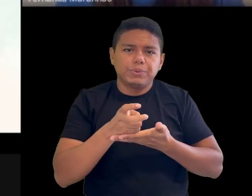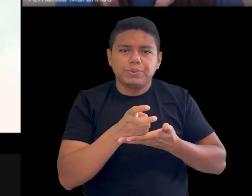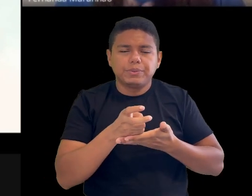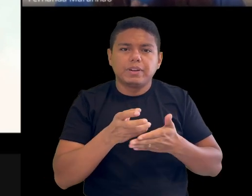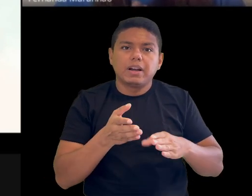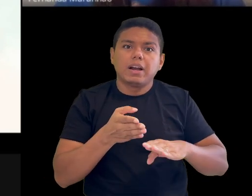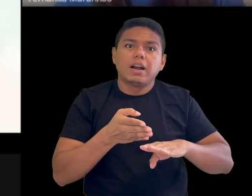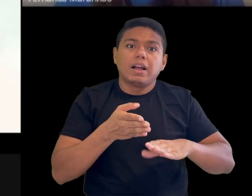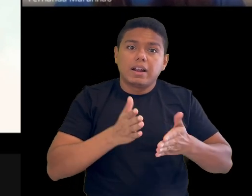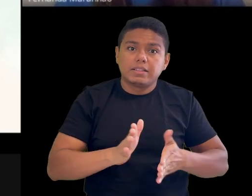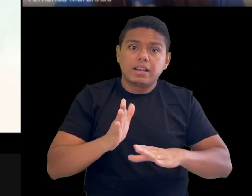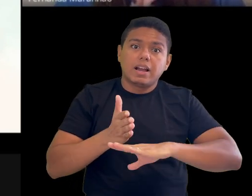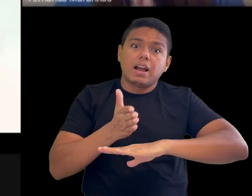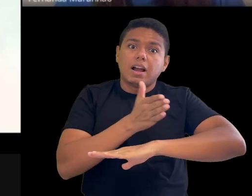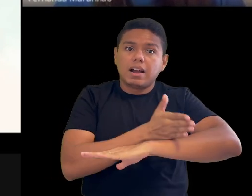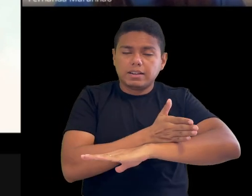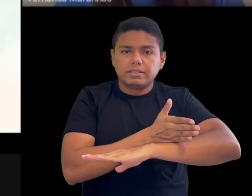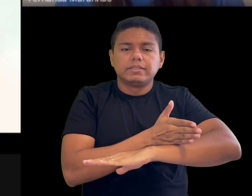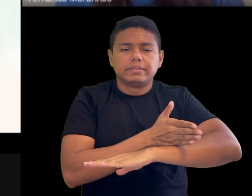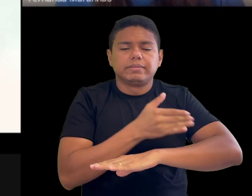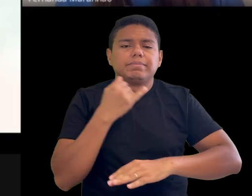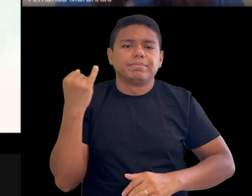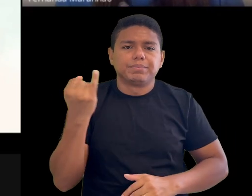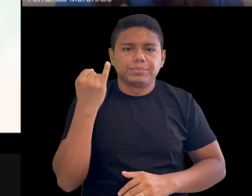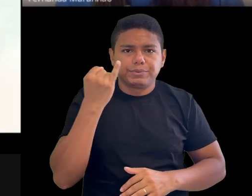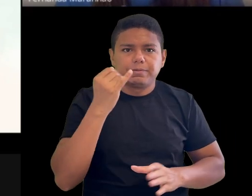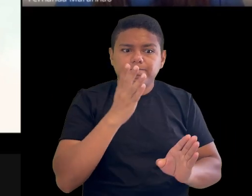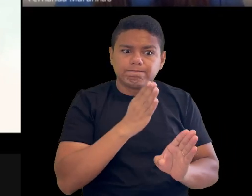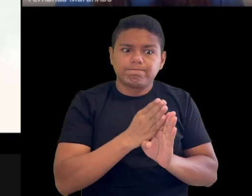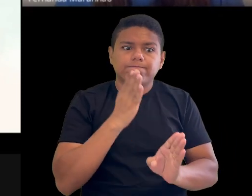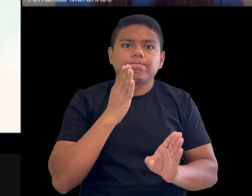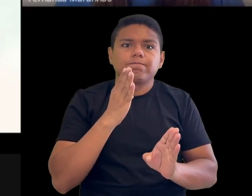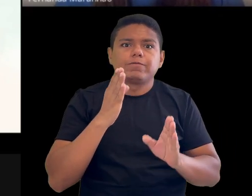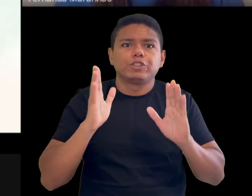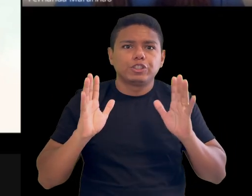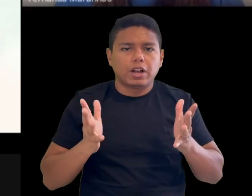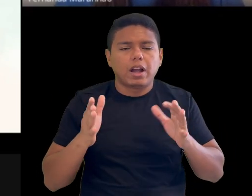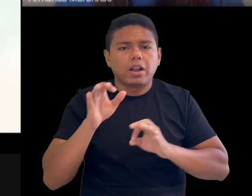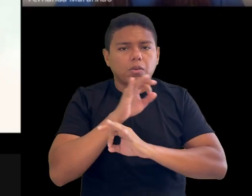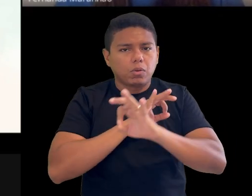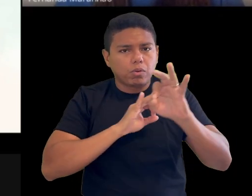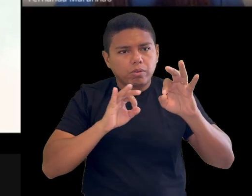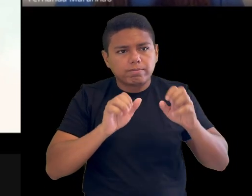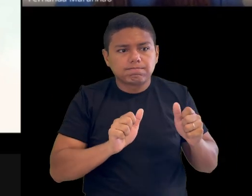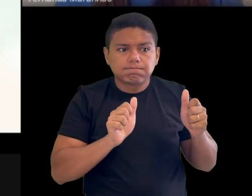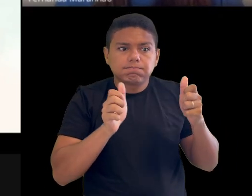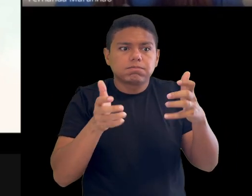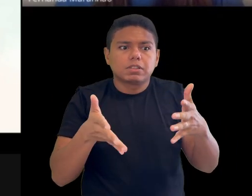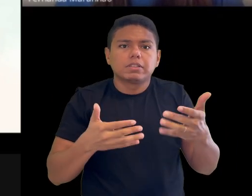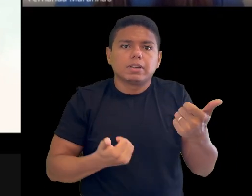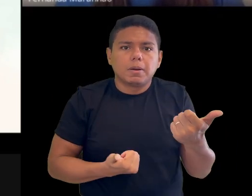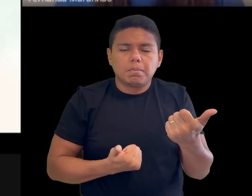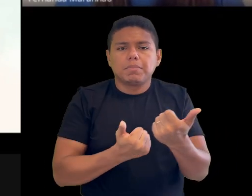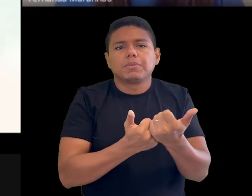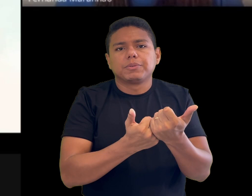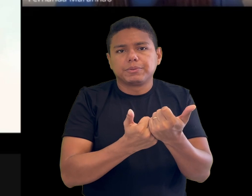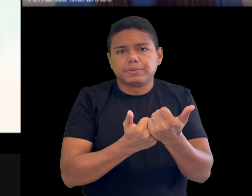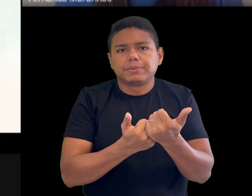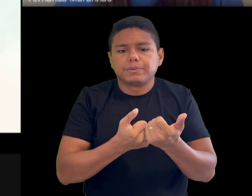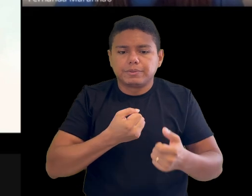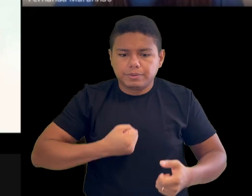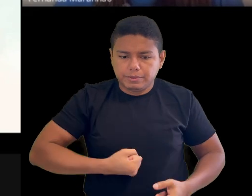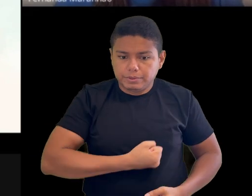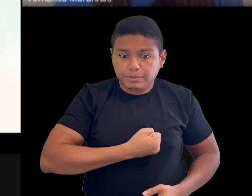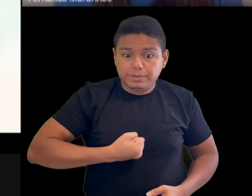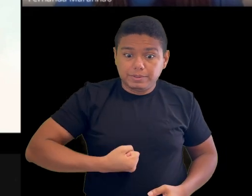diagnóstico, e realmente é preciso que o ultrassonografia esteja atento a essa possibilidade, porque é em qualquer momento da